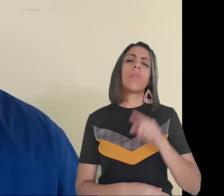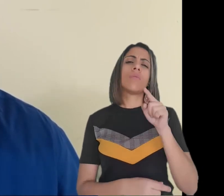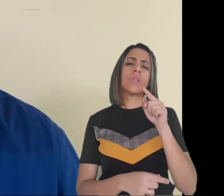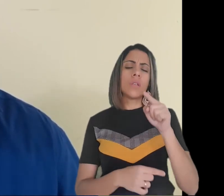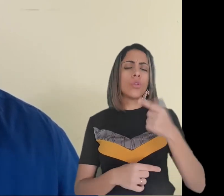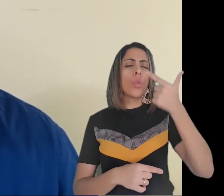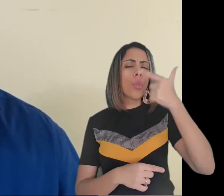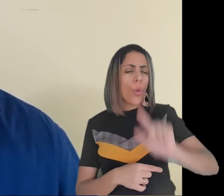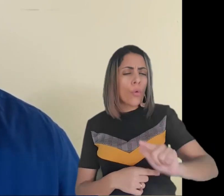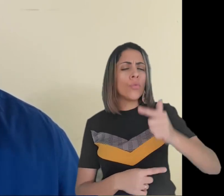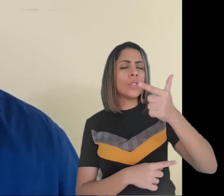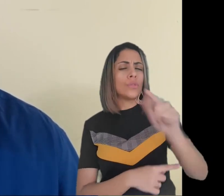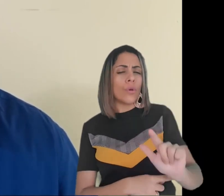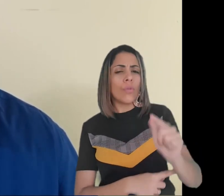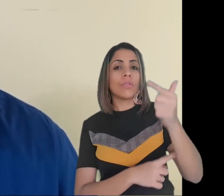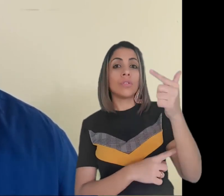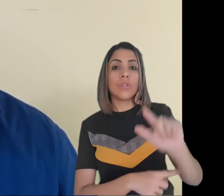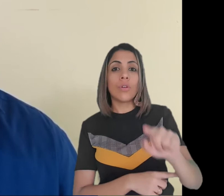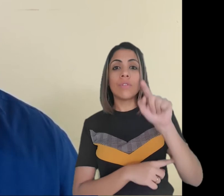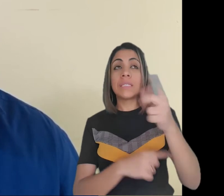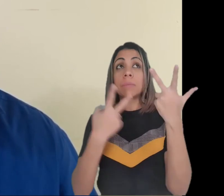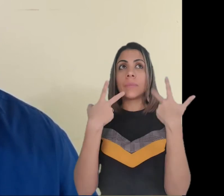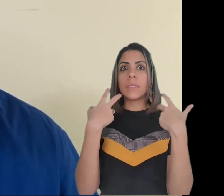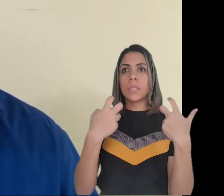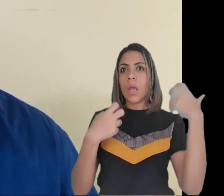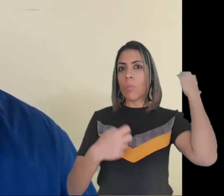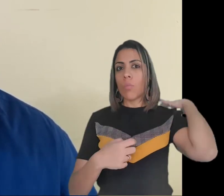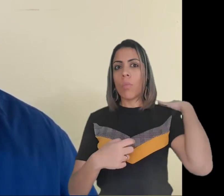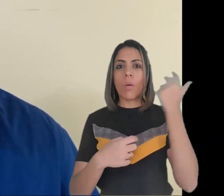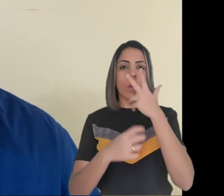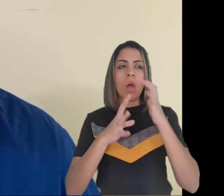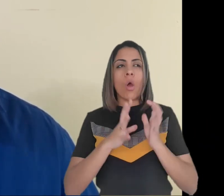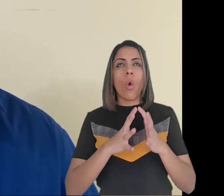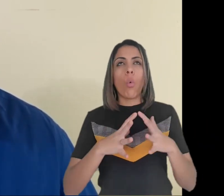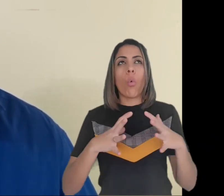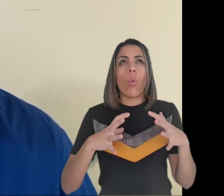Siga esse movimento até você perceber que encheu o pulmão de verdade.